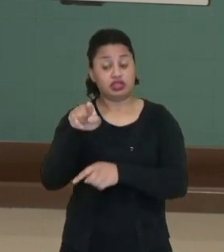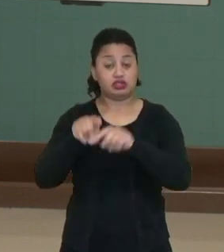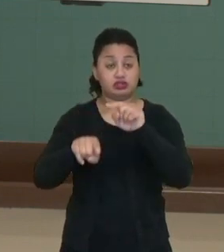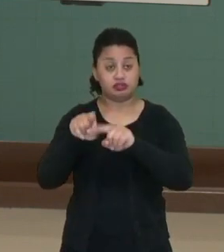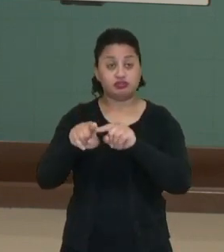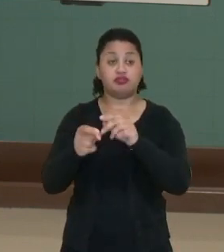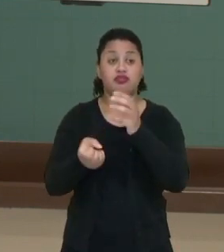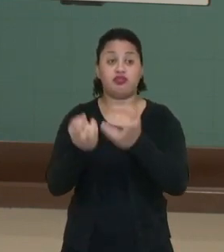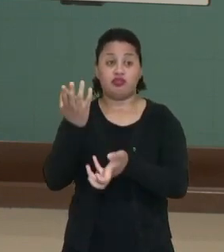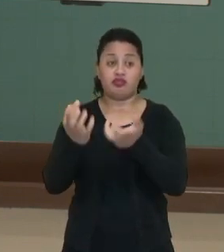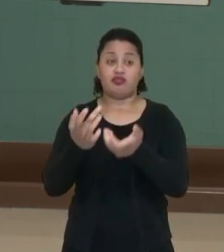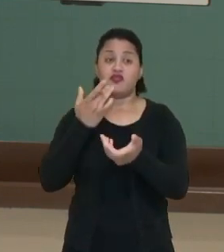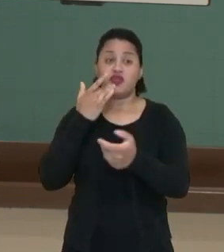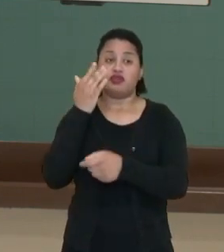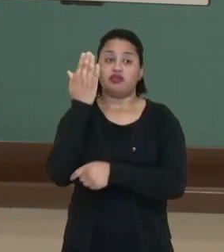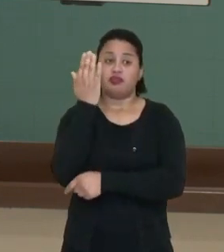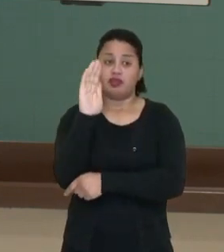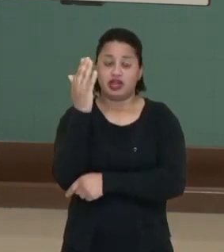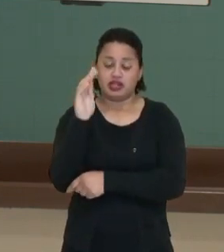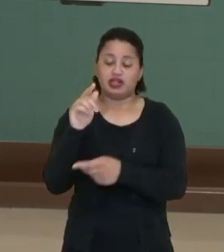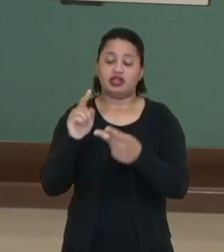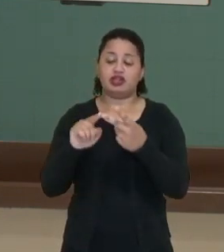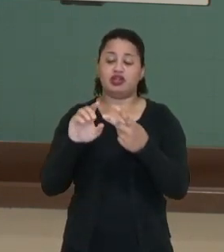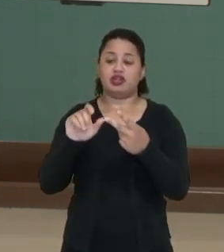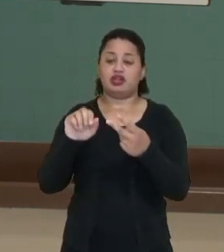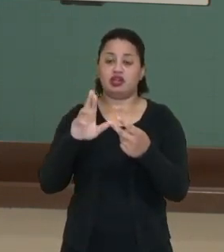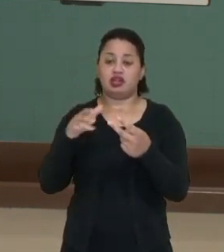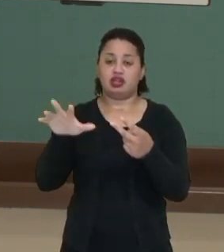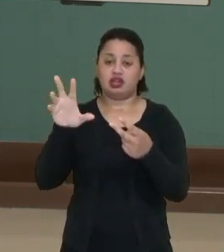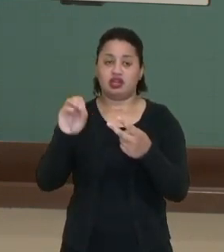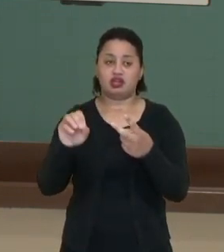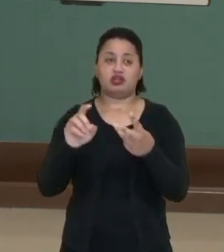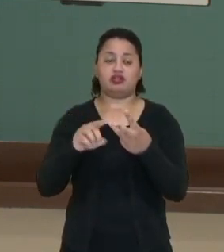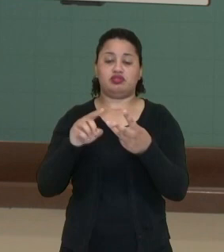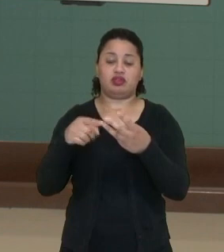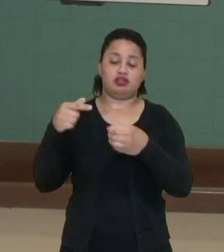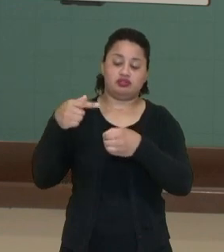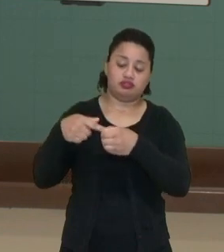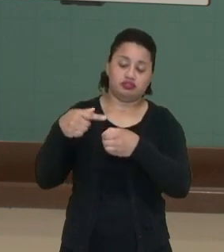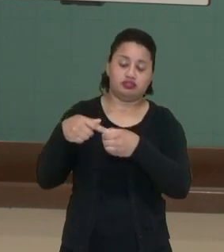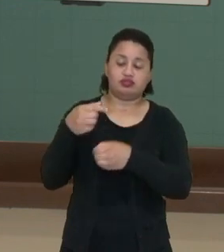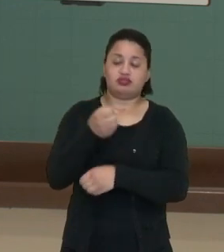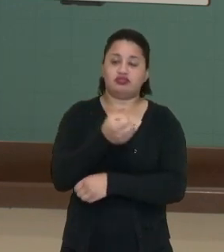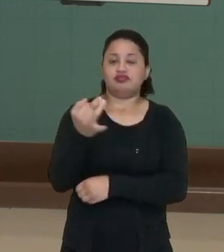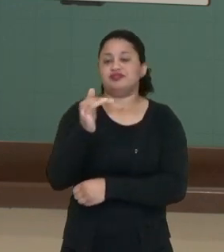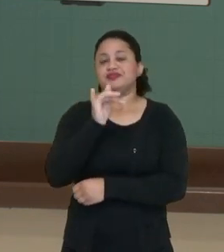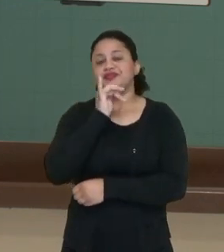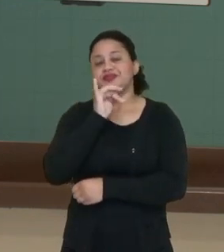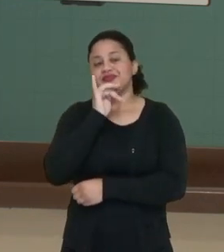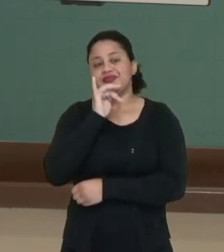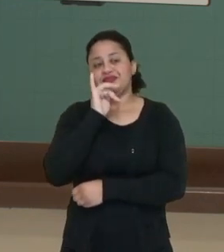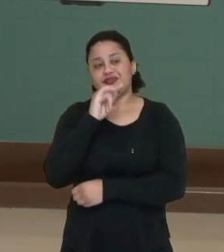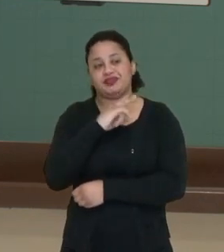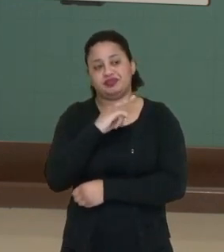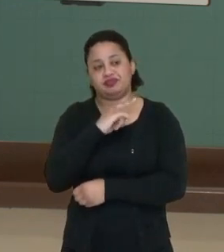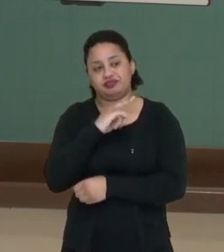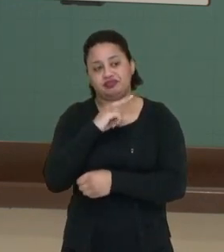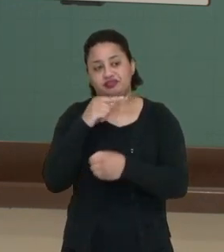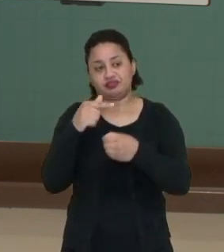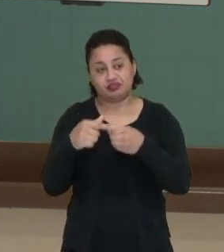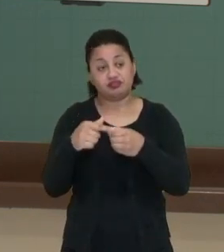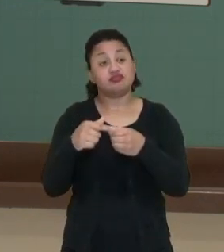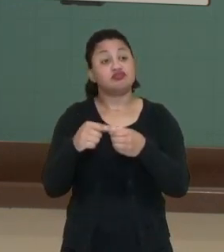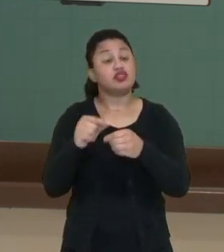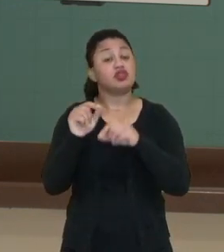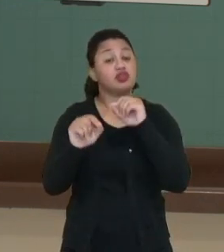exemplos, né? Madeira, carvão, gasolina, são alguns exemplos, então, de combustíveis, que vão